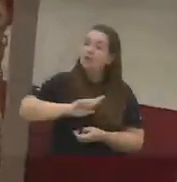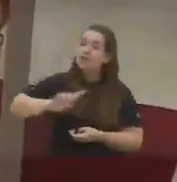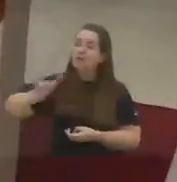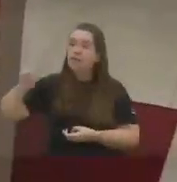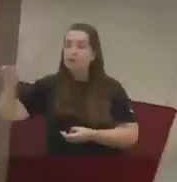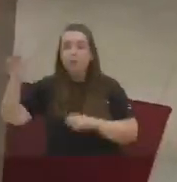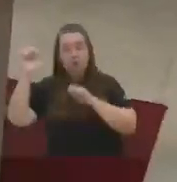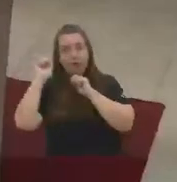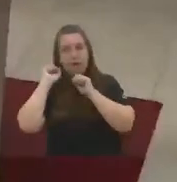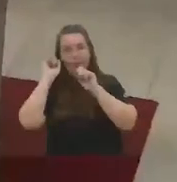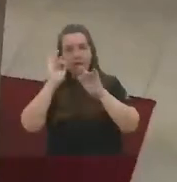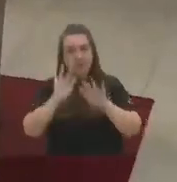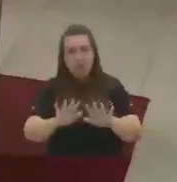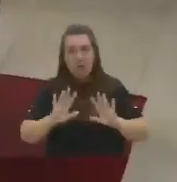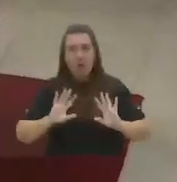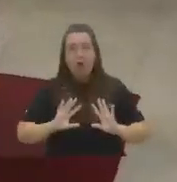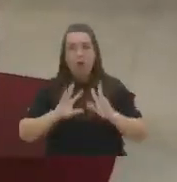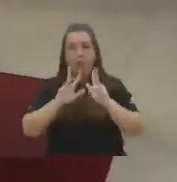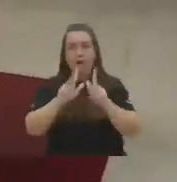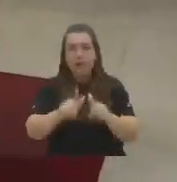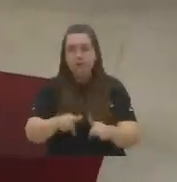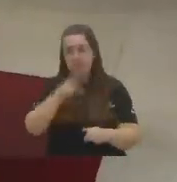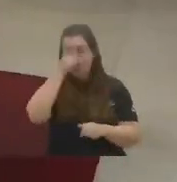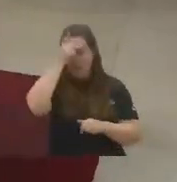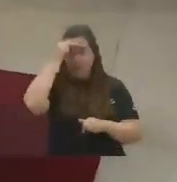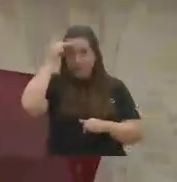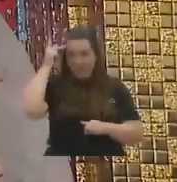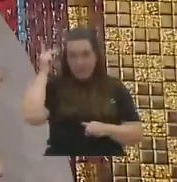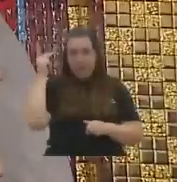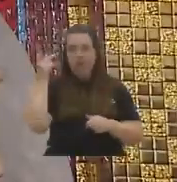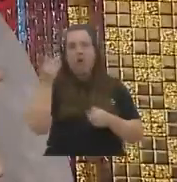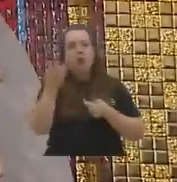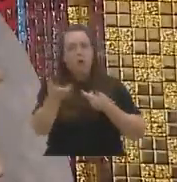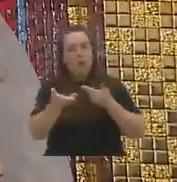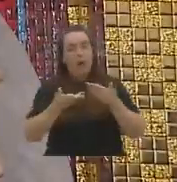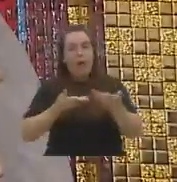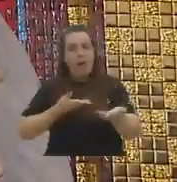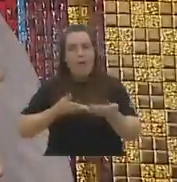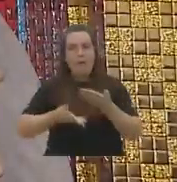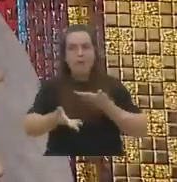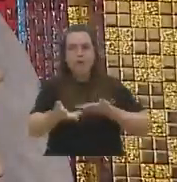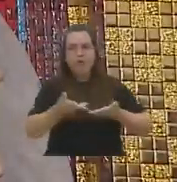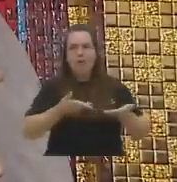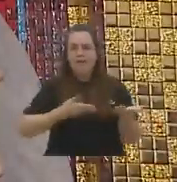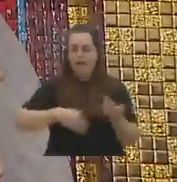partilhar. O Senhor abençoa quem aprendeu a